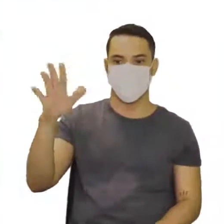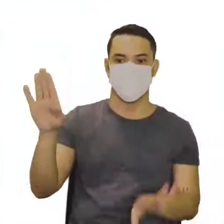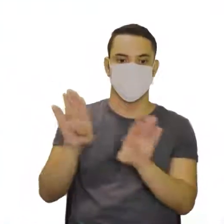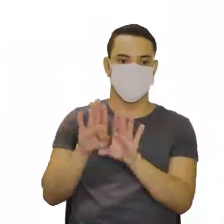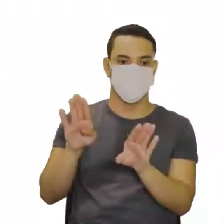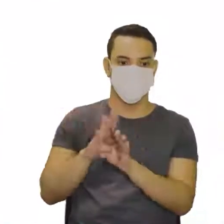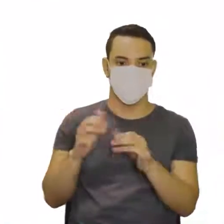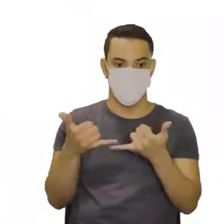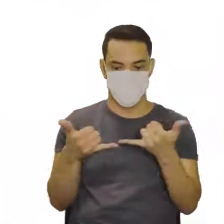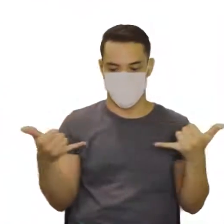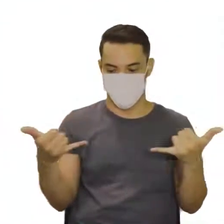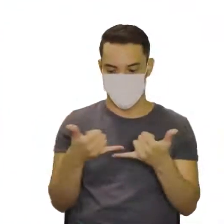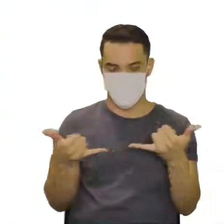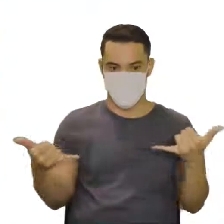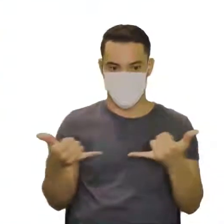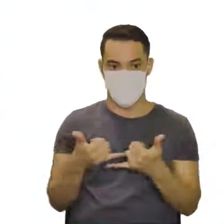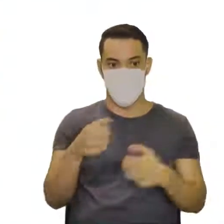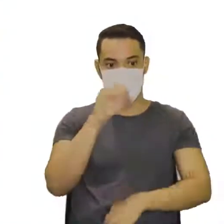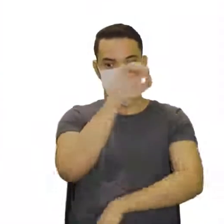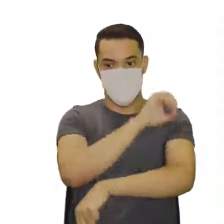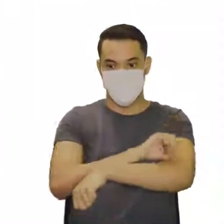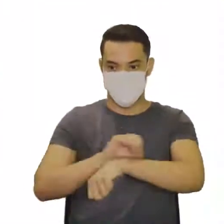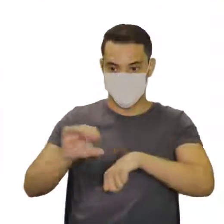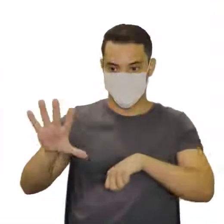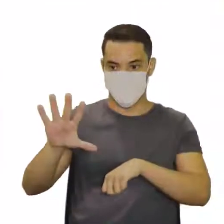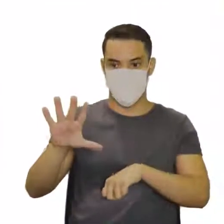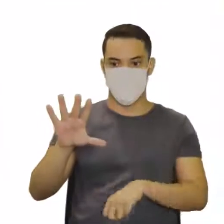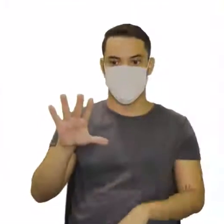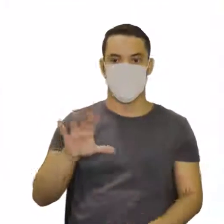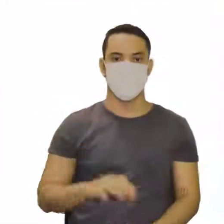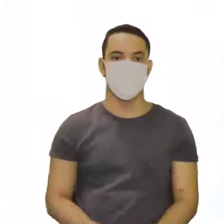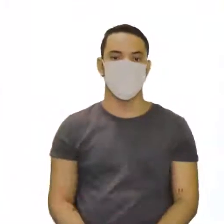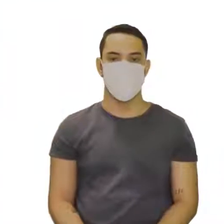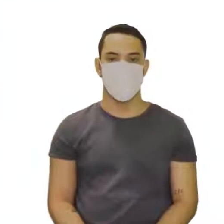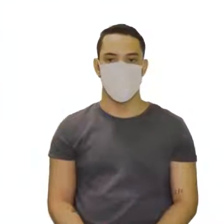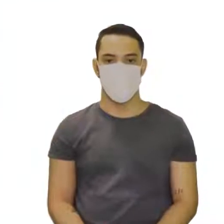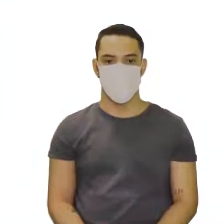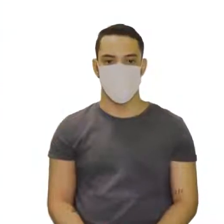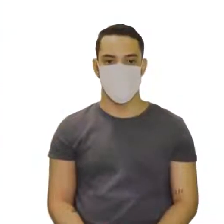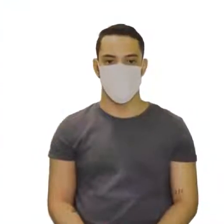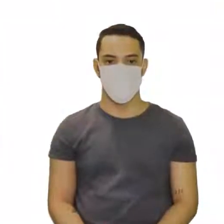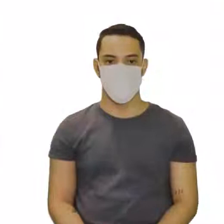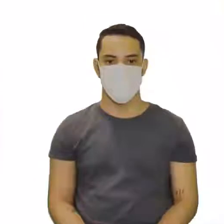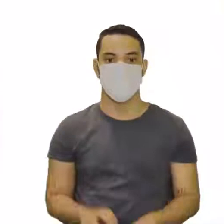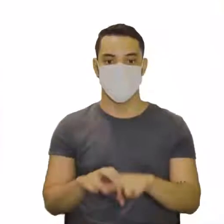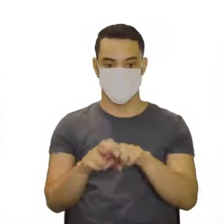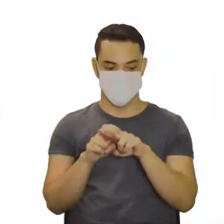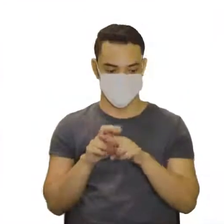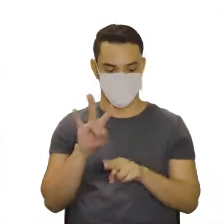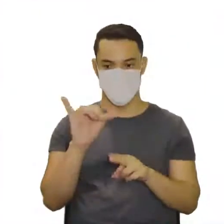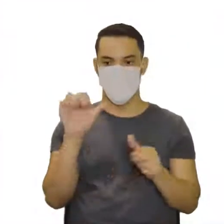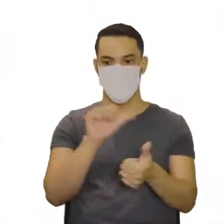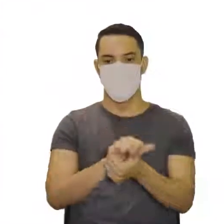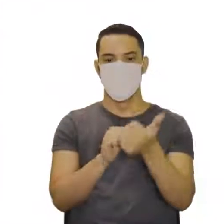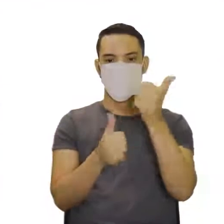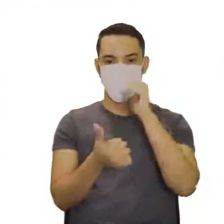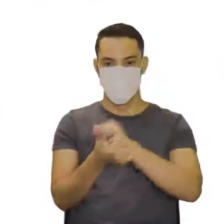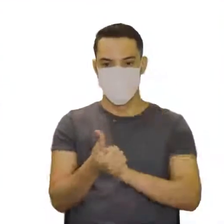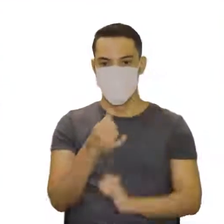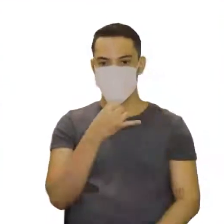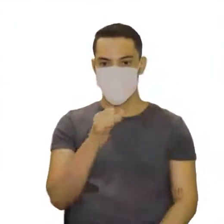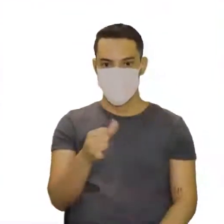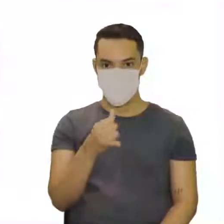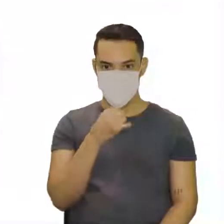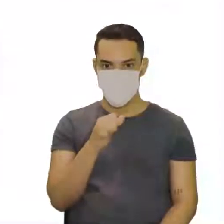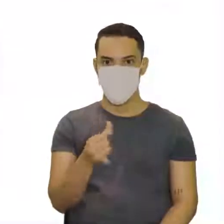temos o fio condutor, tá, pessoal? Então aqui, ó, o nosso gerador vai converter a energia química em